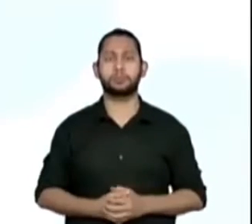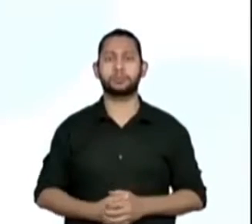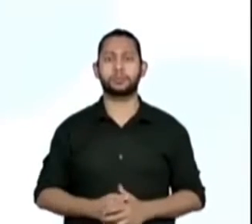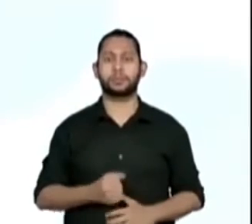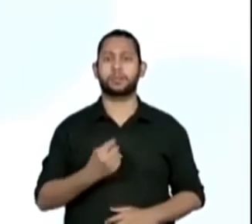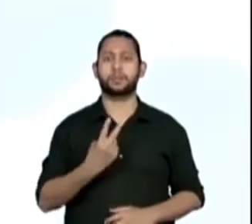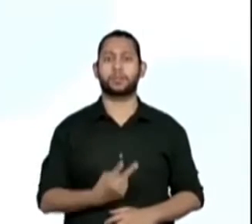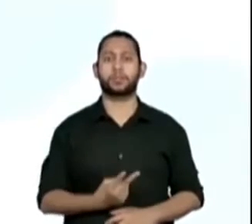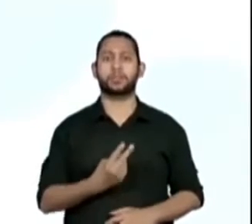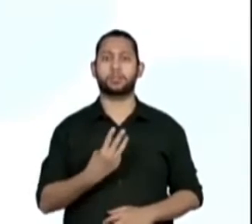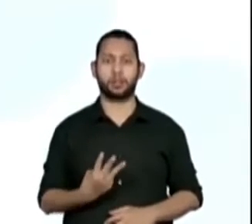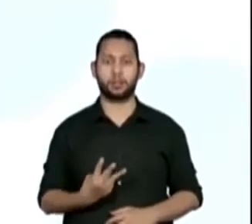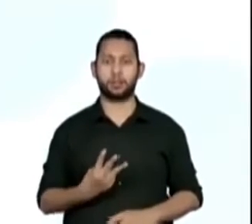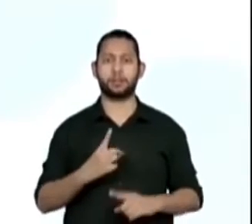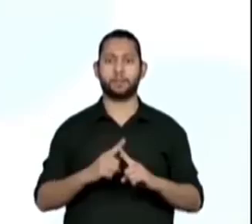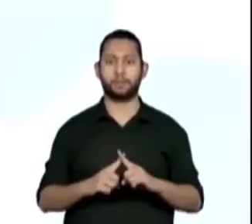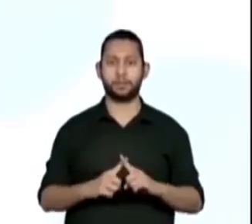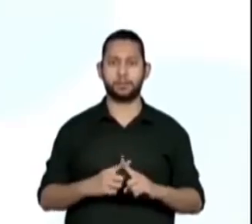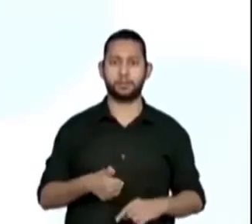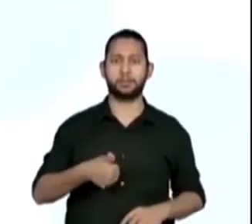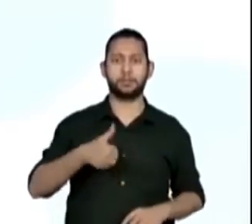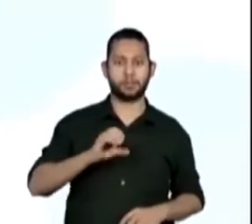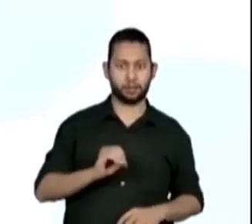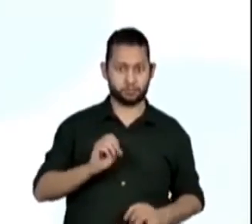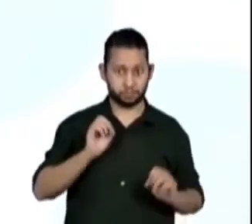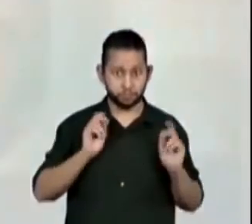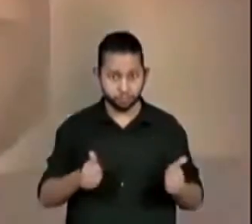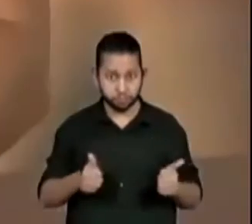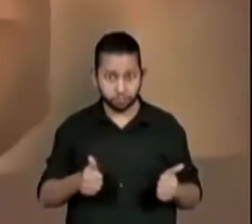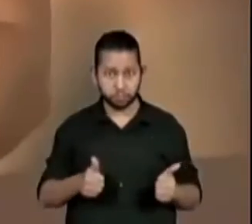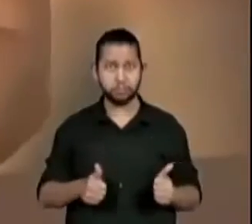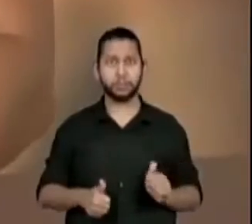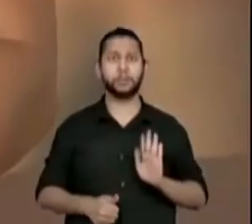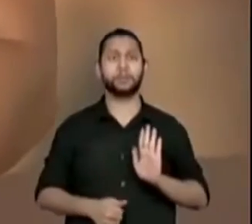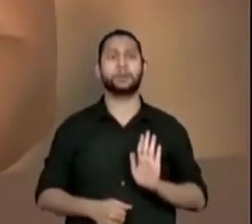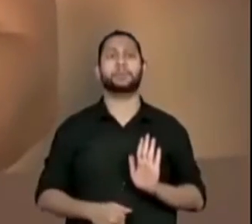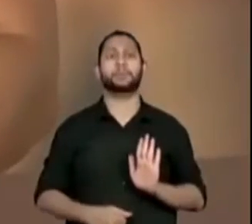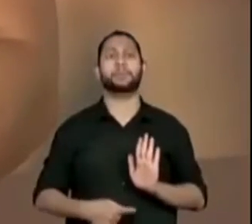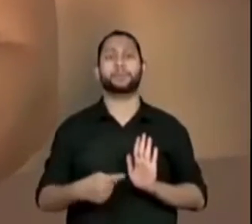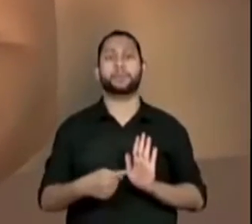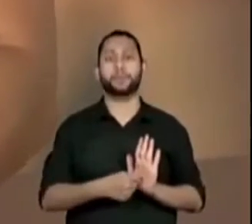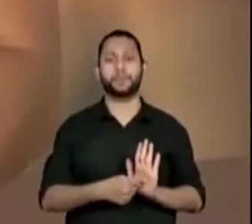é 23 vezes 10, certo? Vamos lá.